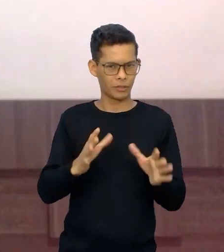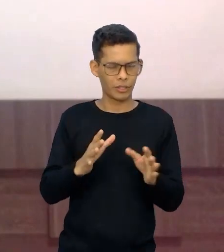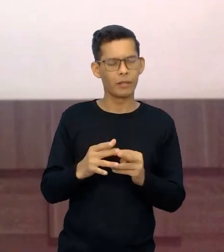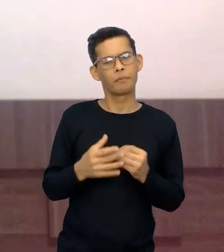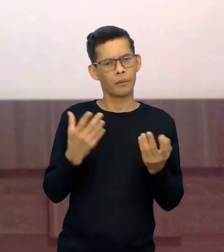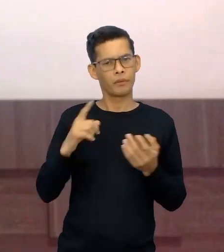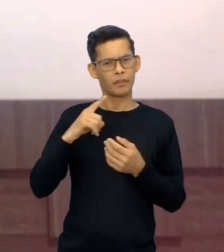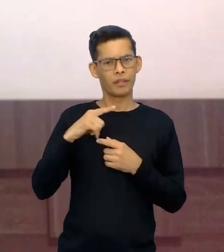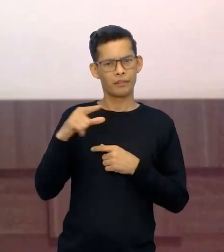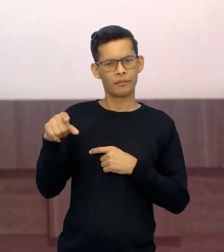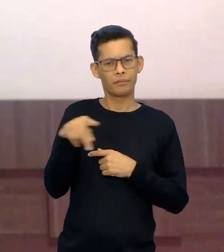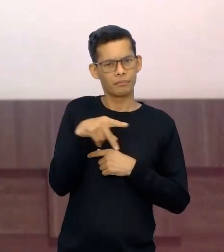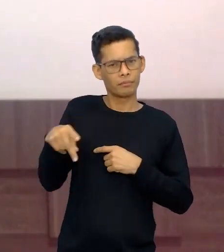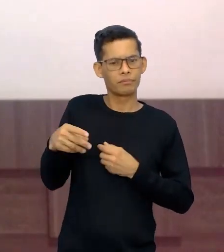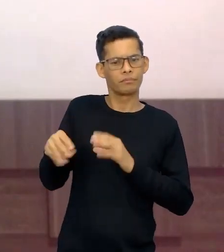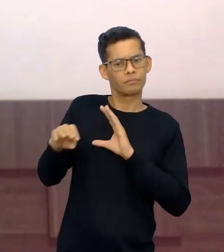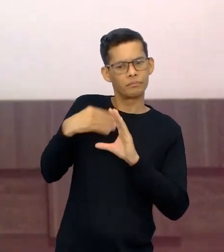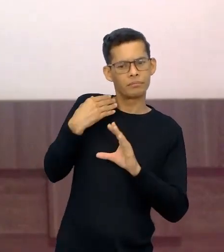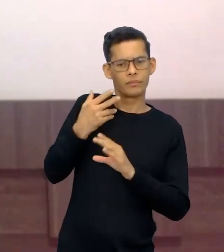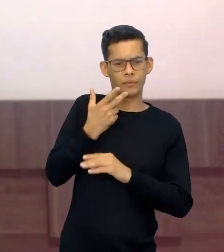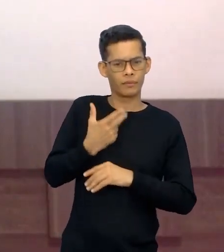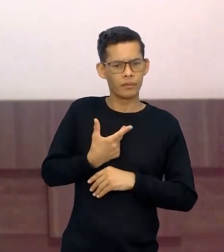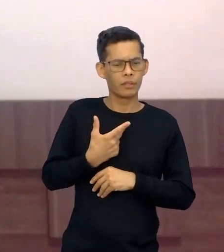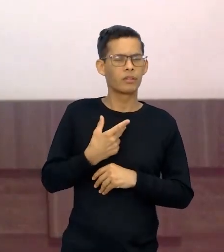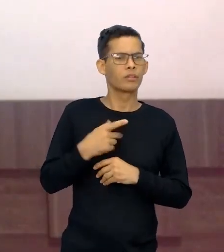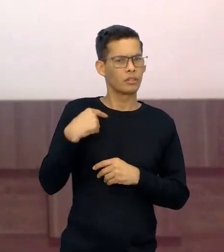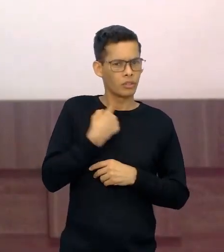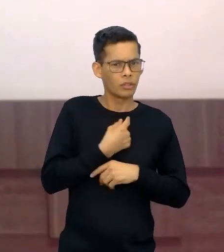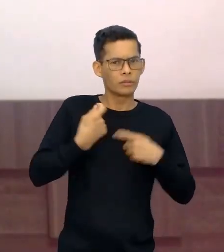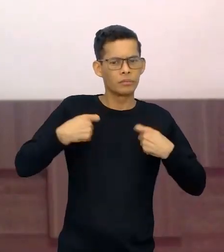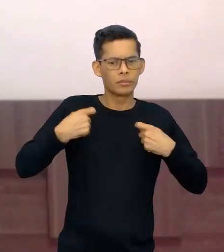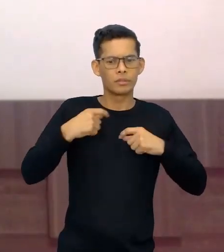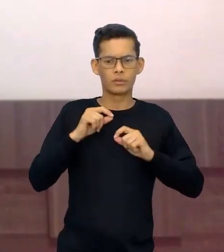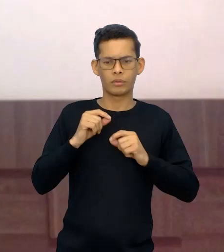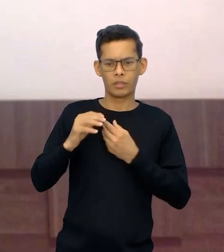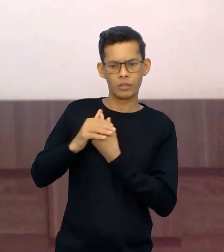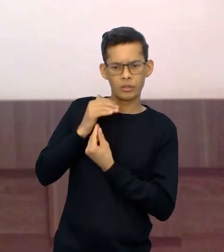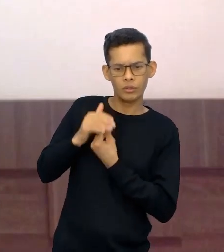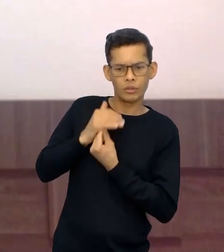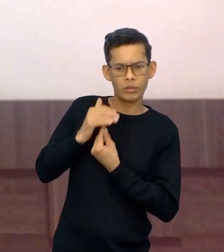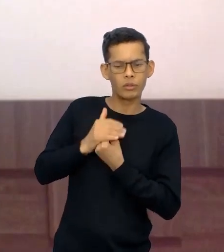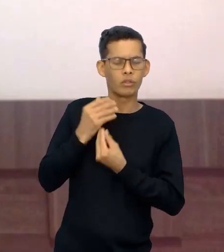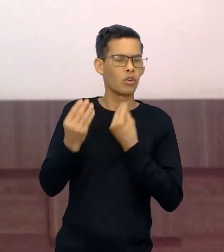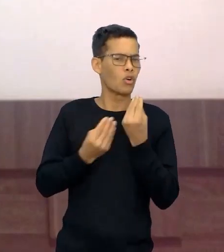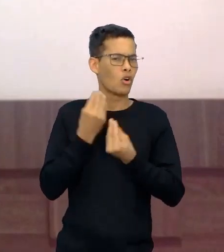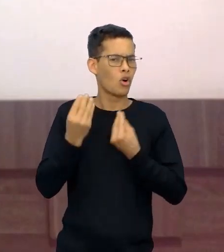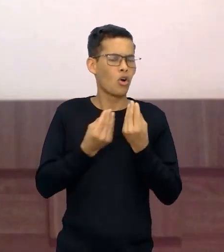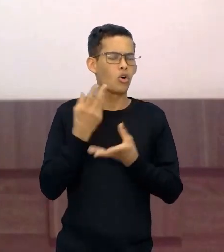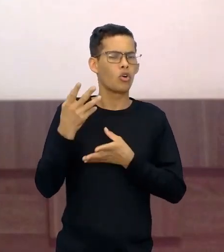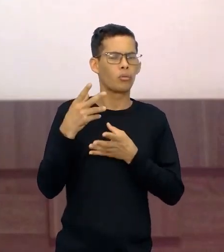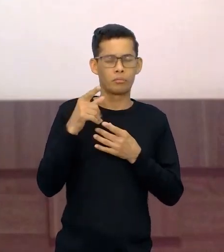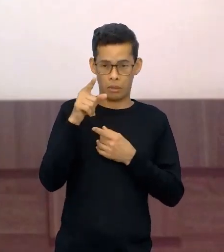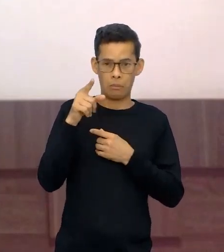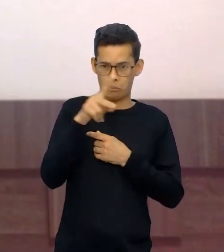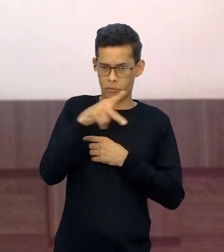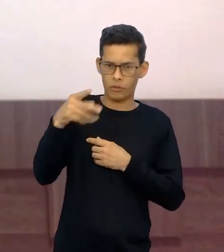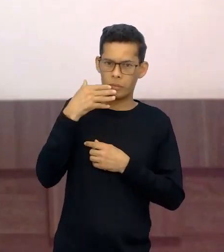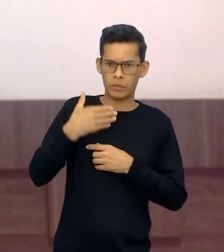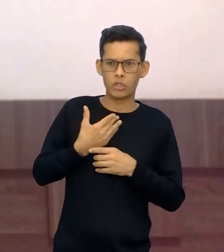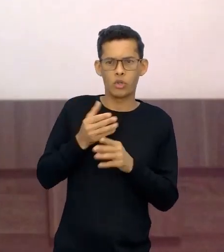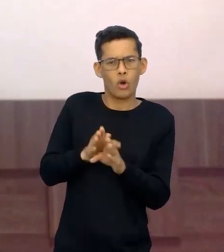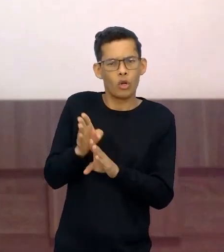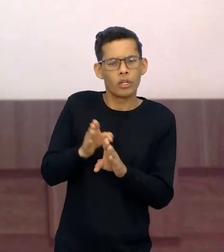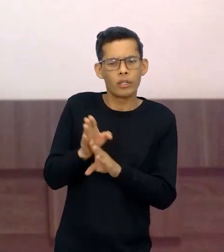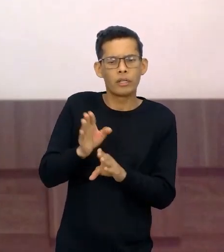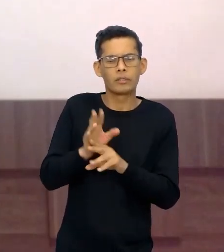professora, né, onde ela nos lembra que nós precisamos de orientações de aulas práticas experimentais de ciências. Então, por